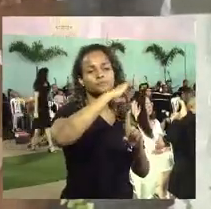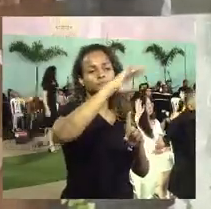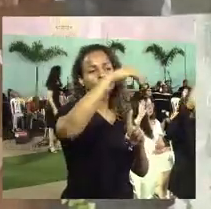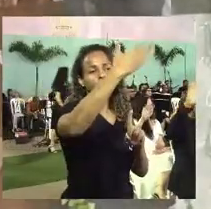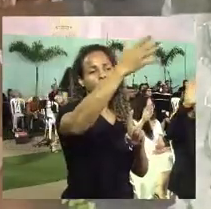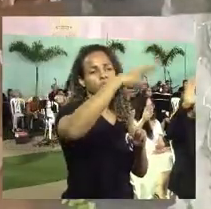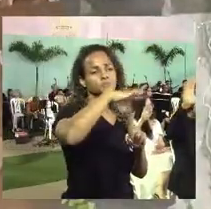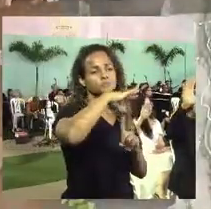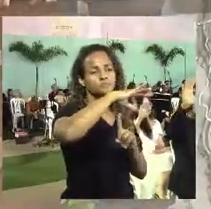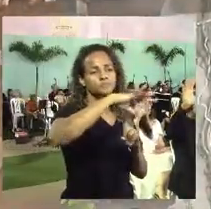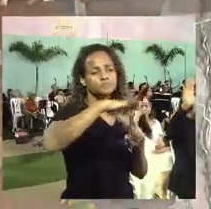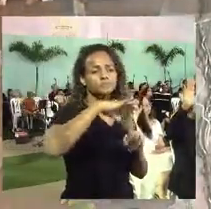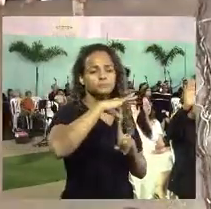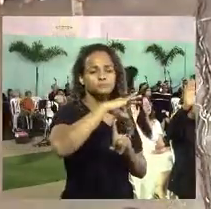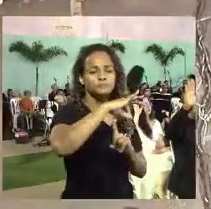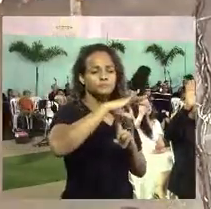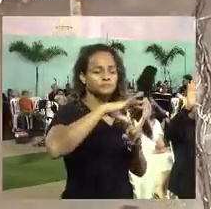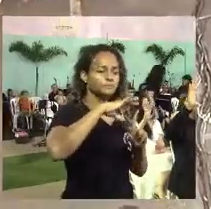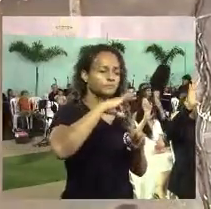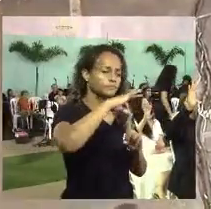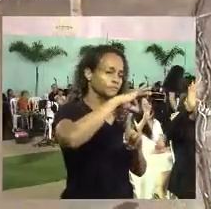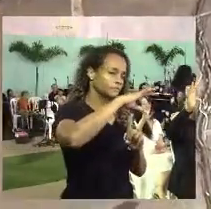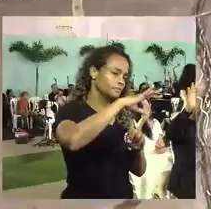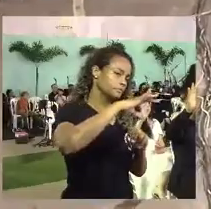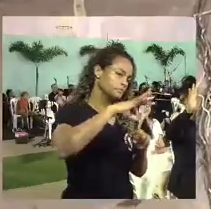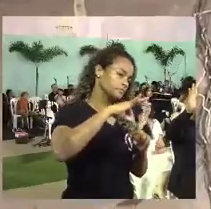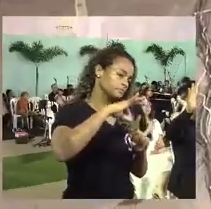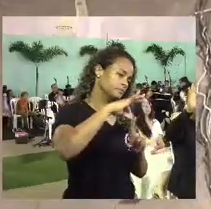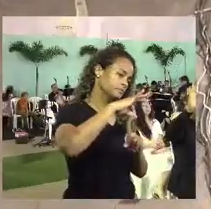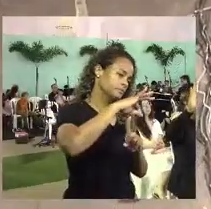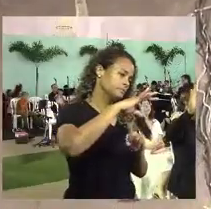lá atrás Santo mas não